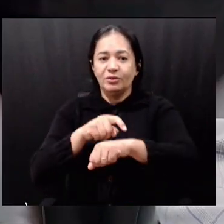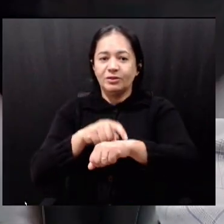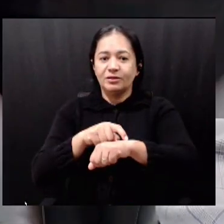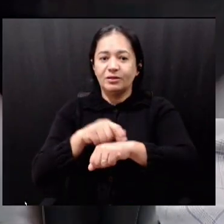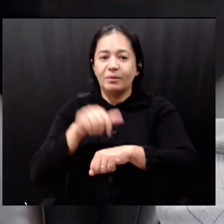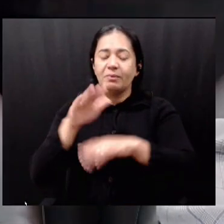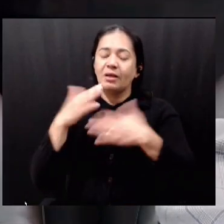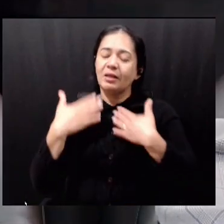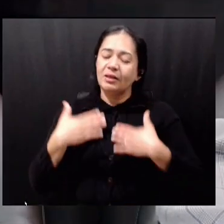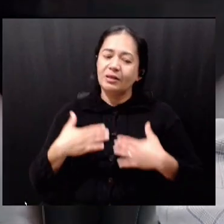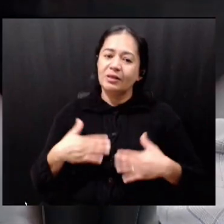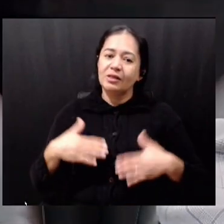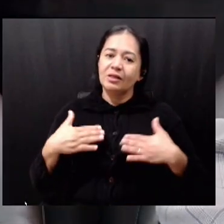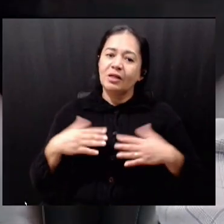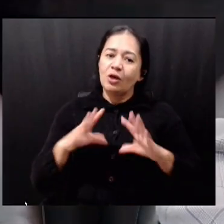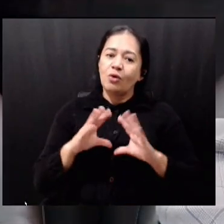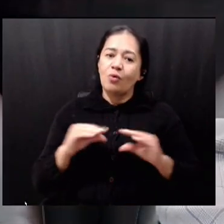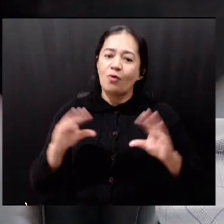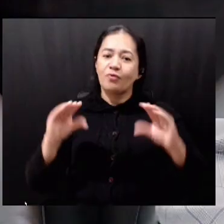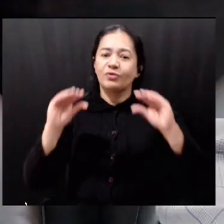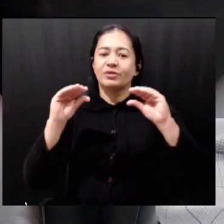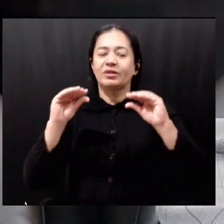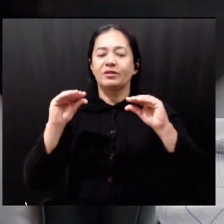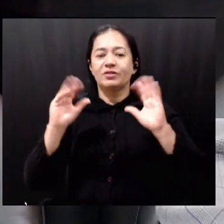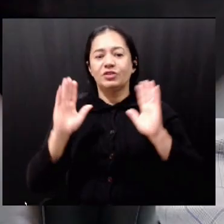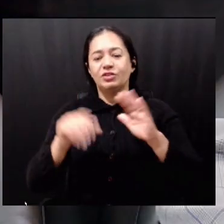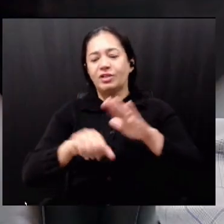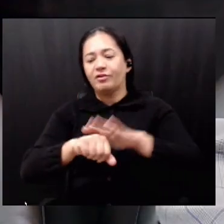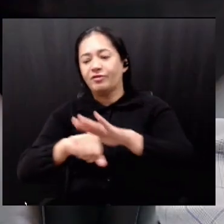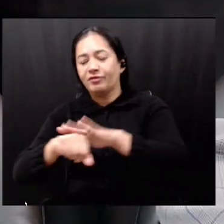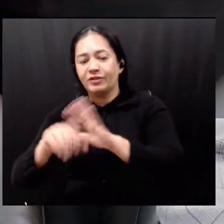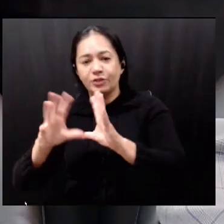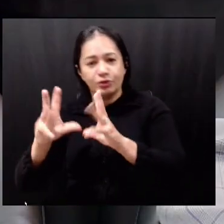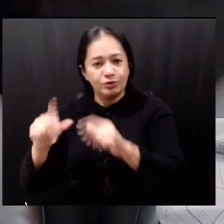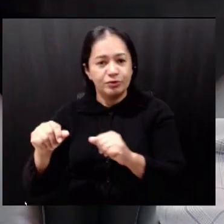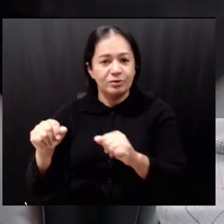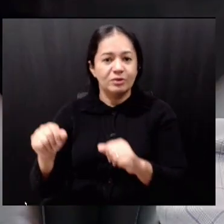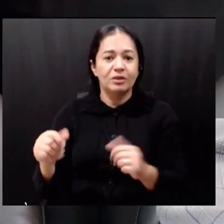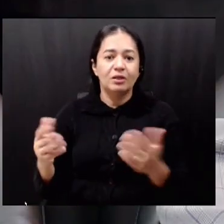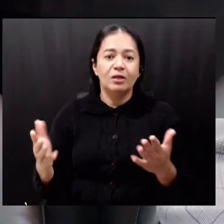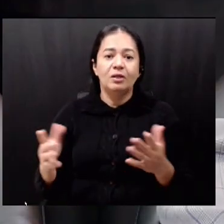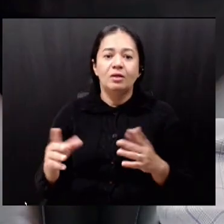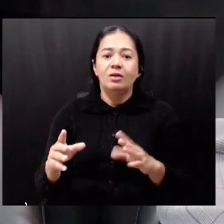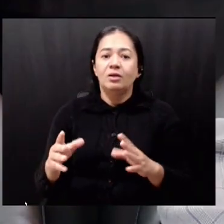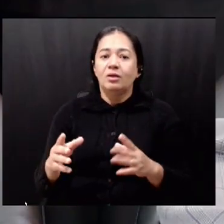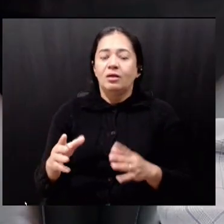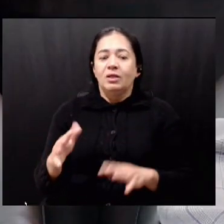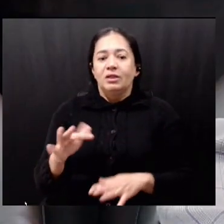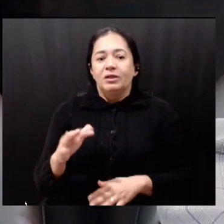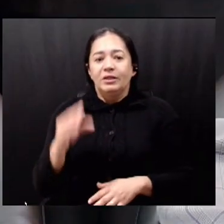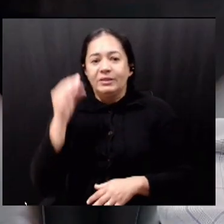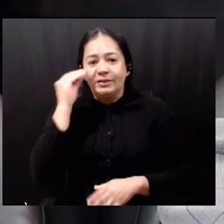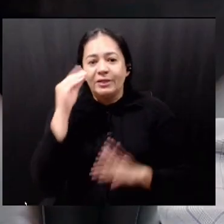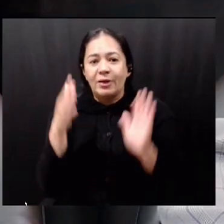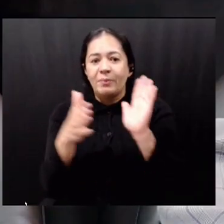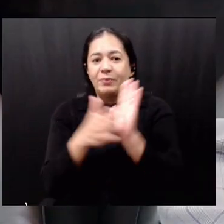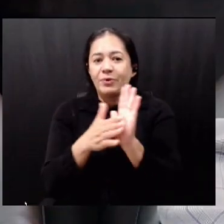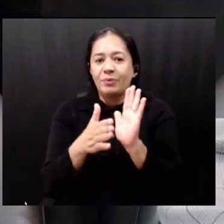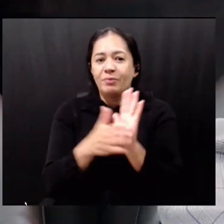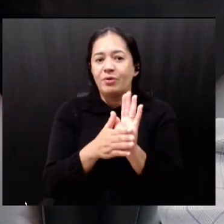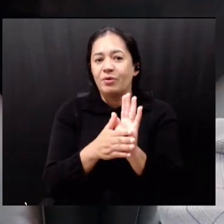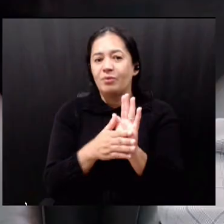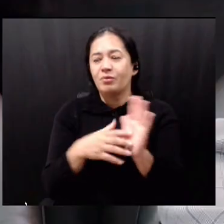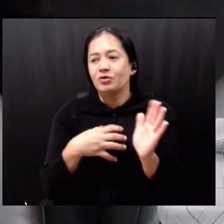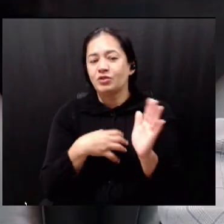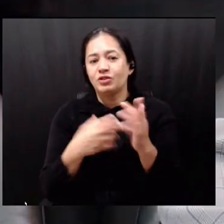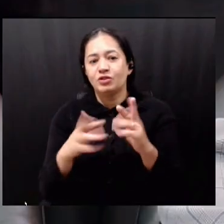mais Isso. confortável, que já fez todas as tarefas do dia a dia. Então, talvez tentar propor alguma coisa diferente para essa criança fora da